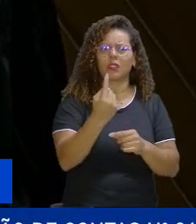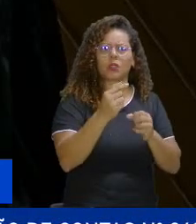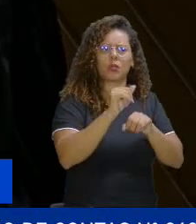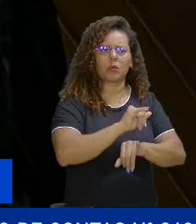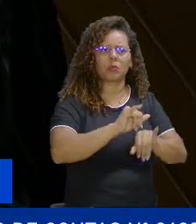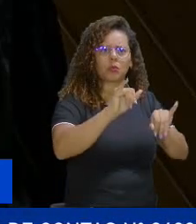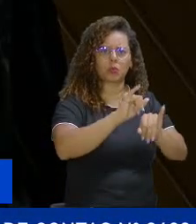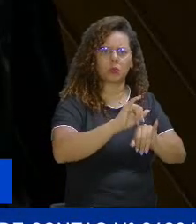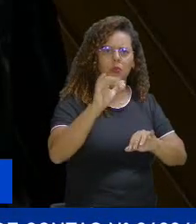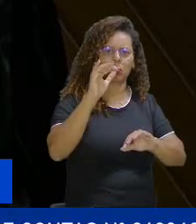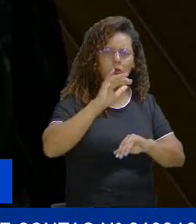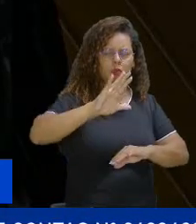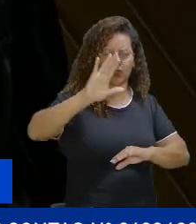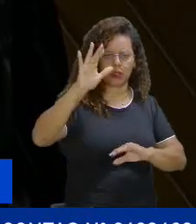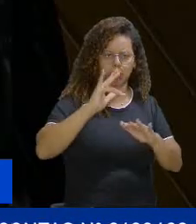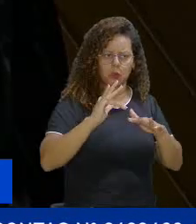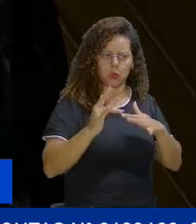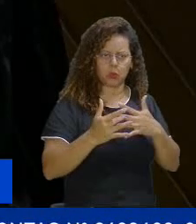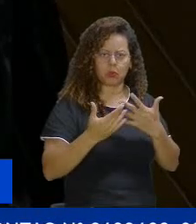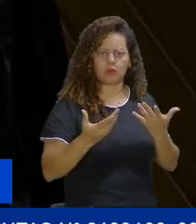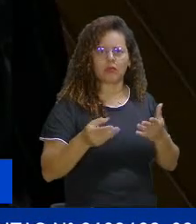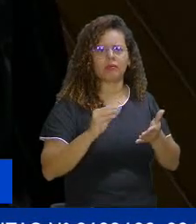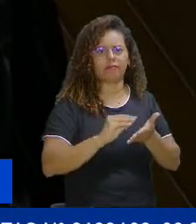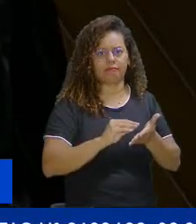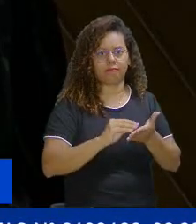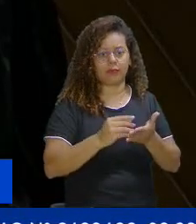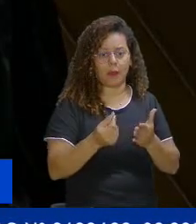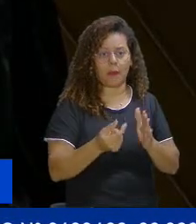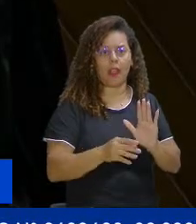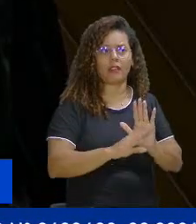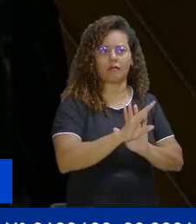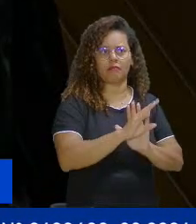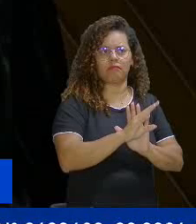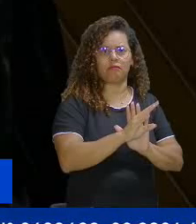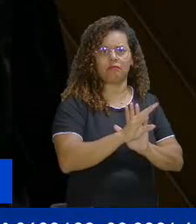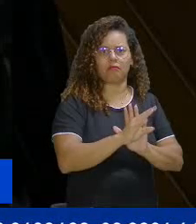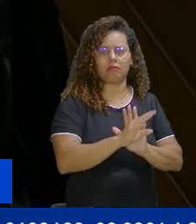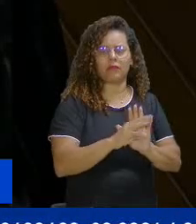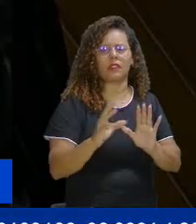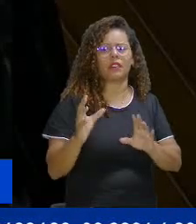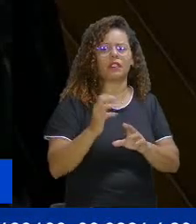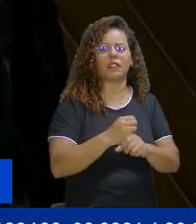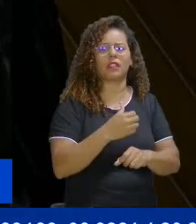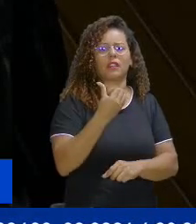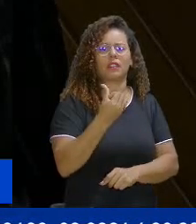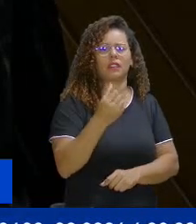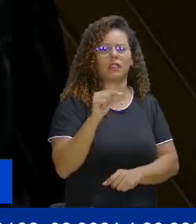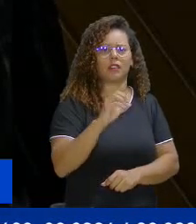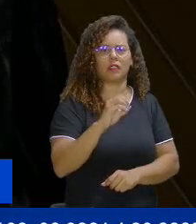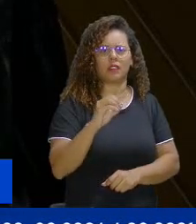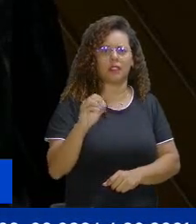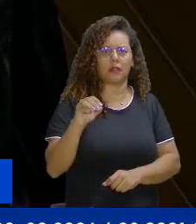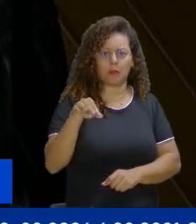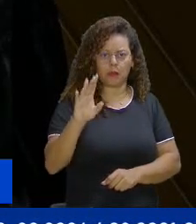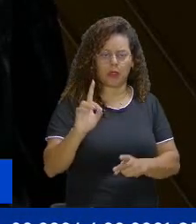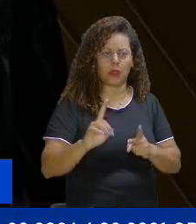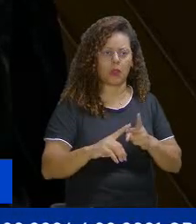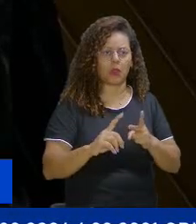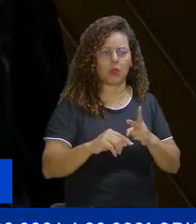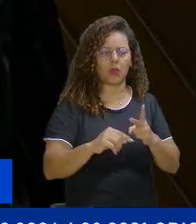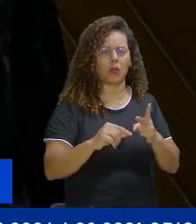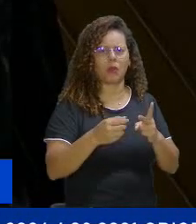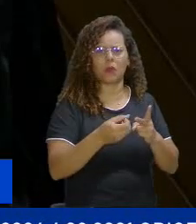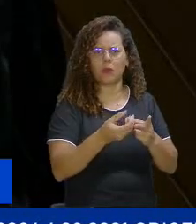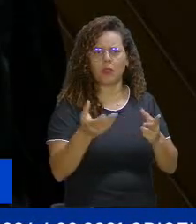No recurso eleitoral, consta que o recorrido adquiriu material, dentre eles 6.000 santinhos, 3.500 praguinhas e